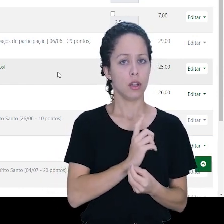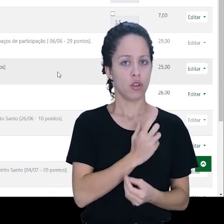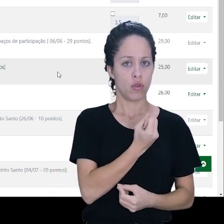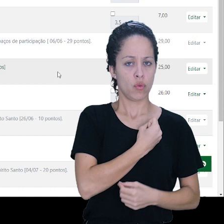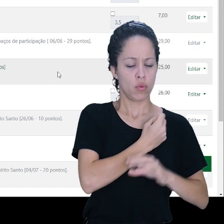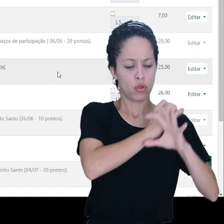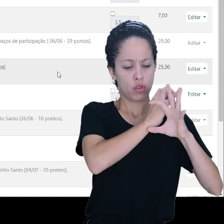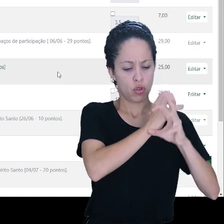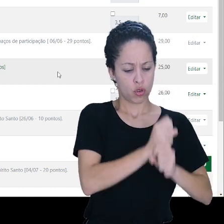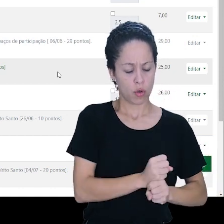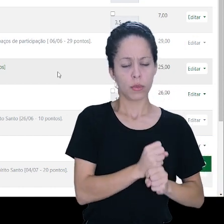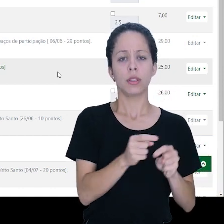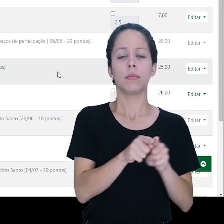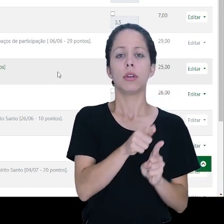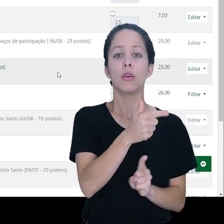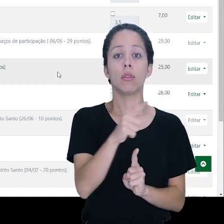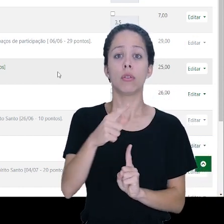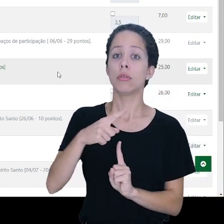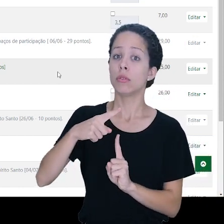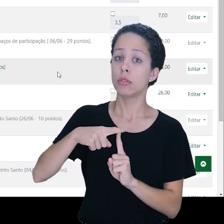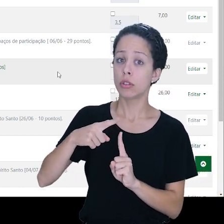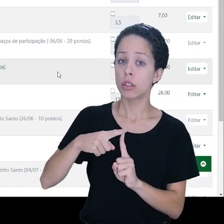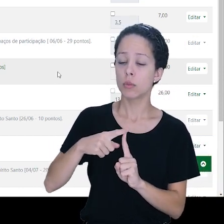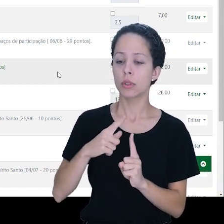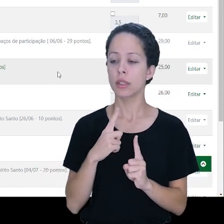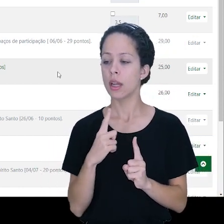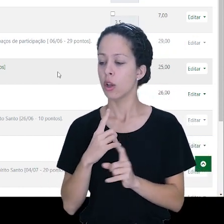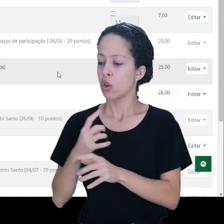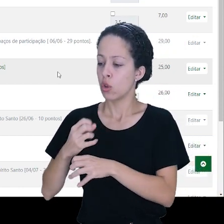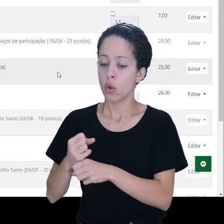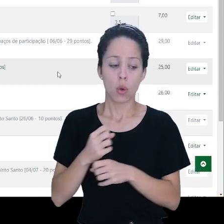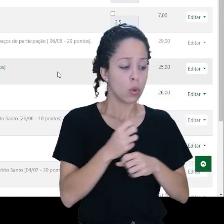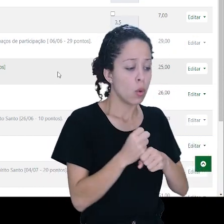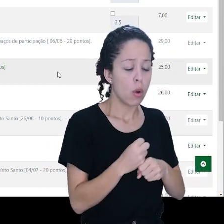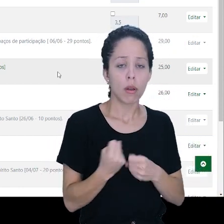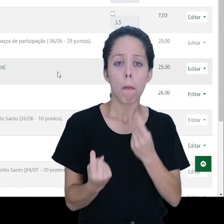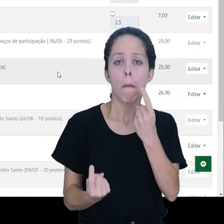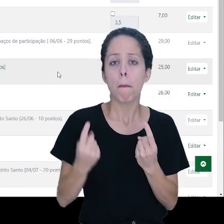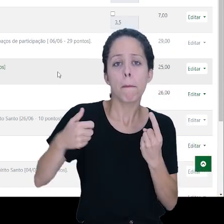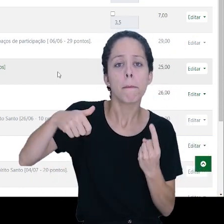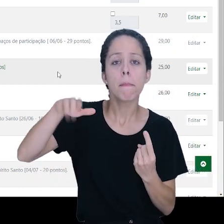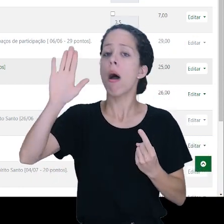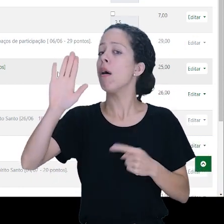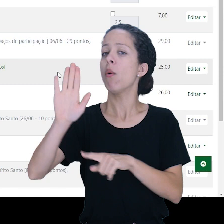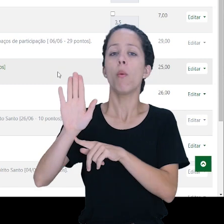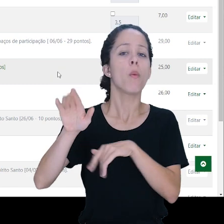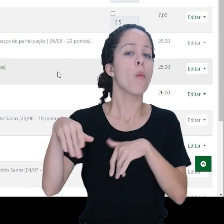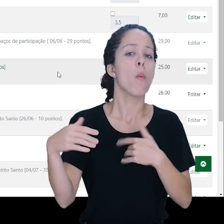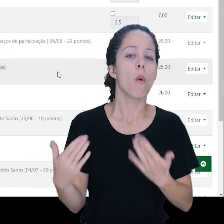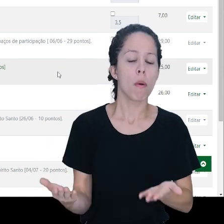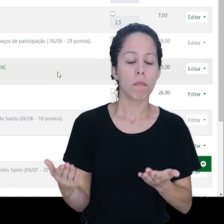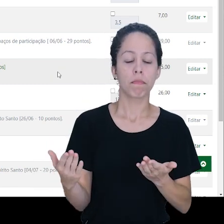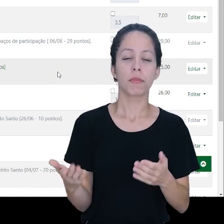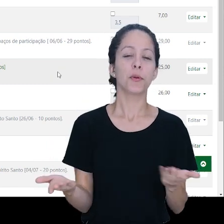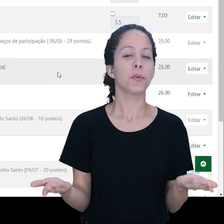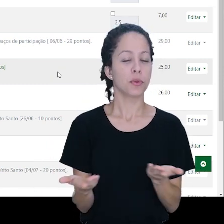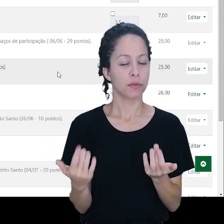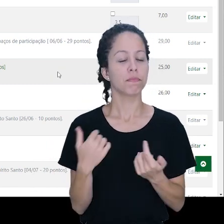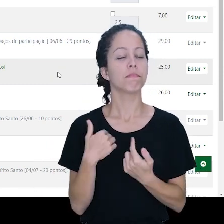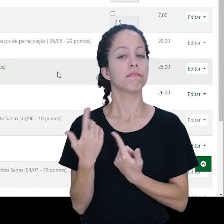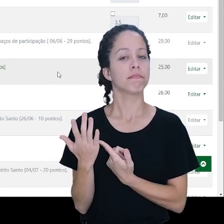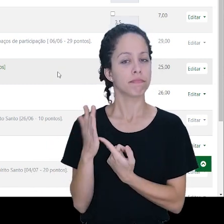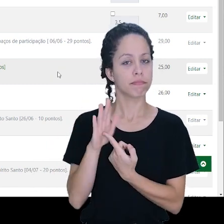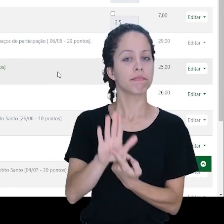de notas e outras categorias que tem que consideram a maior nota Então hoje eu quero mostrar um pouco